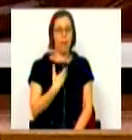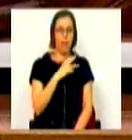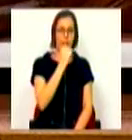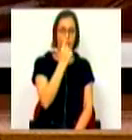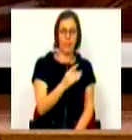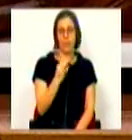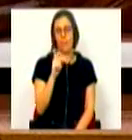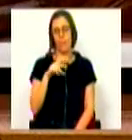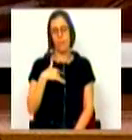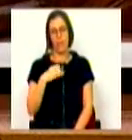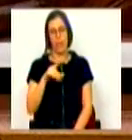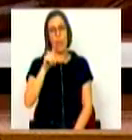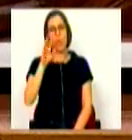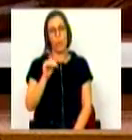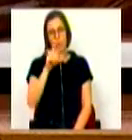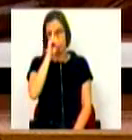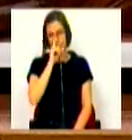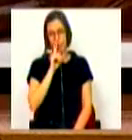do Fernando e do Luís.